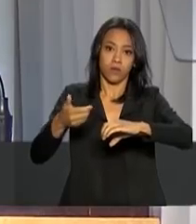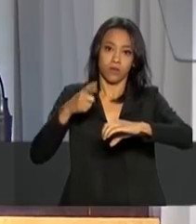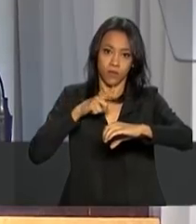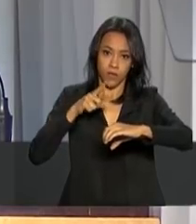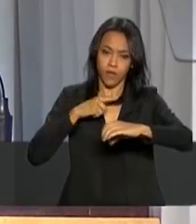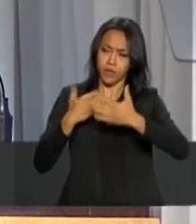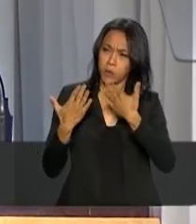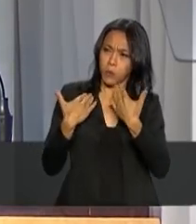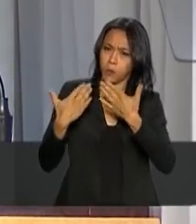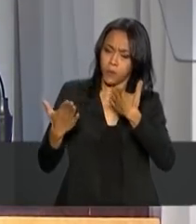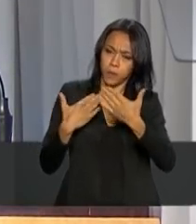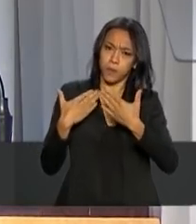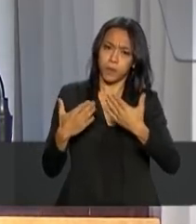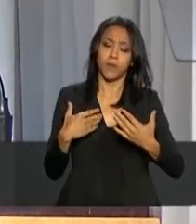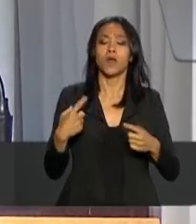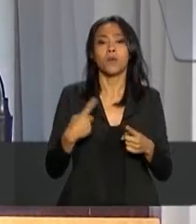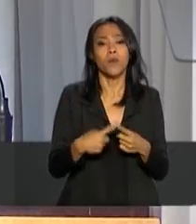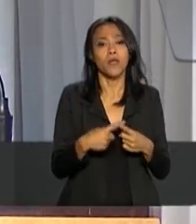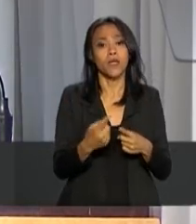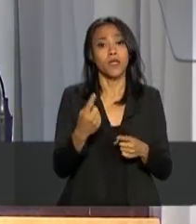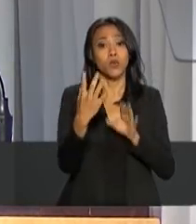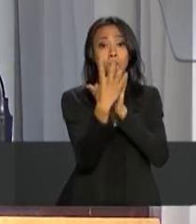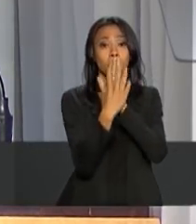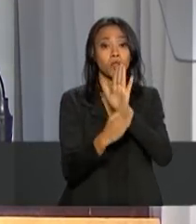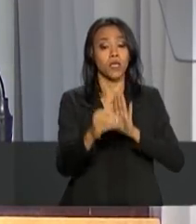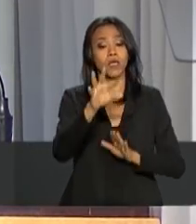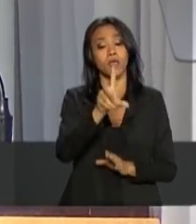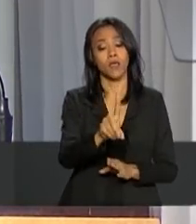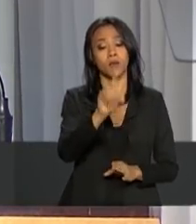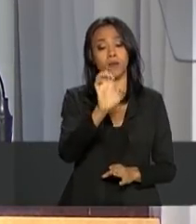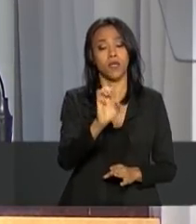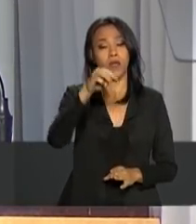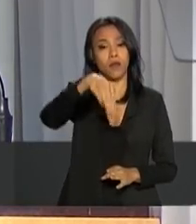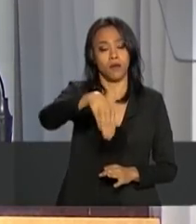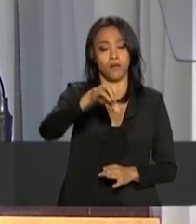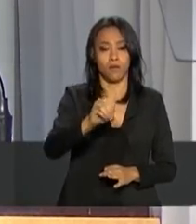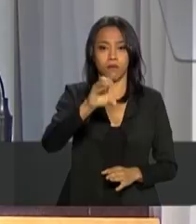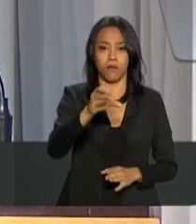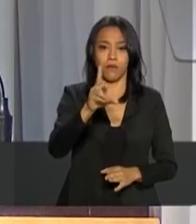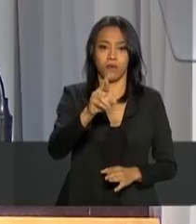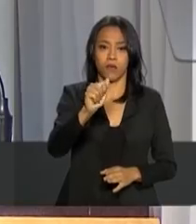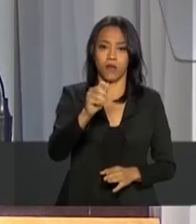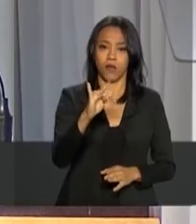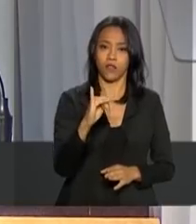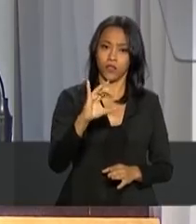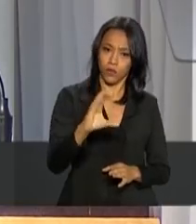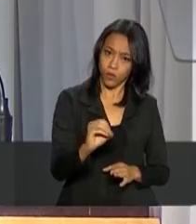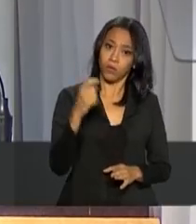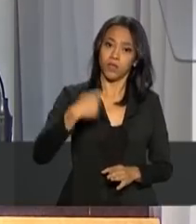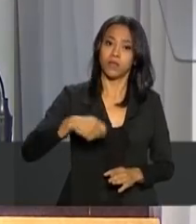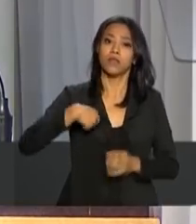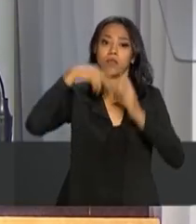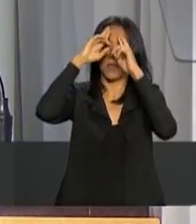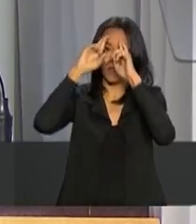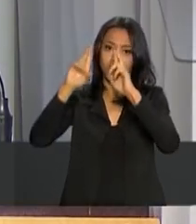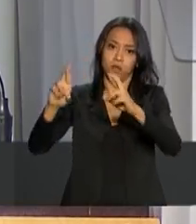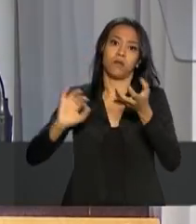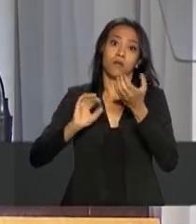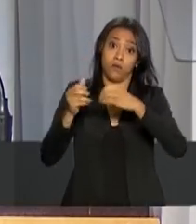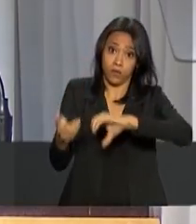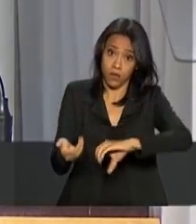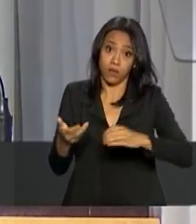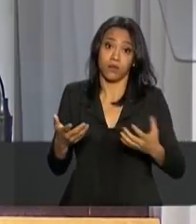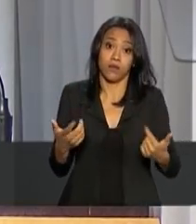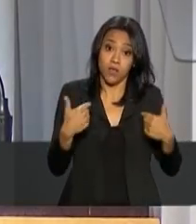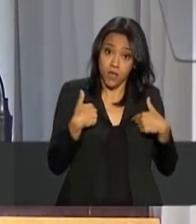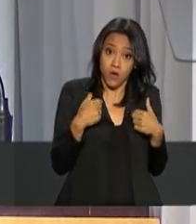mais absoluta de que, numa democracia, você tem que respeitar o Congresso Nacional. Porque, na verdade, eu